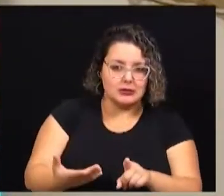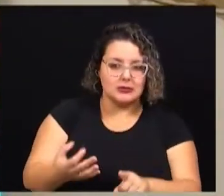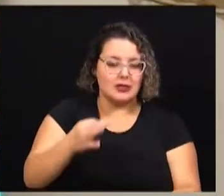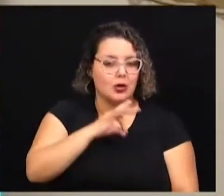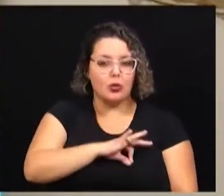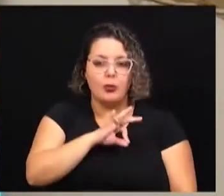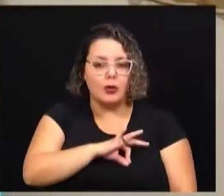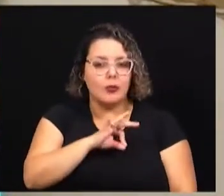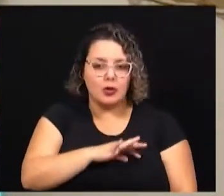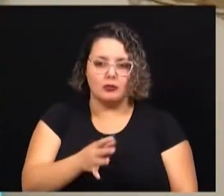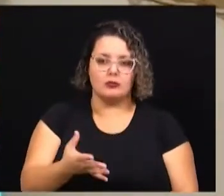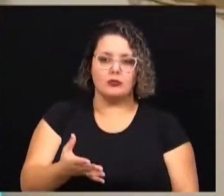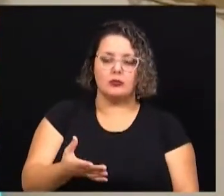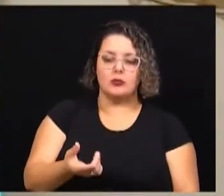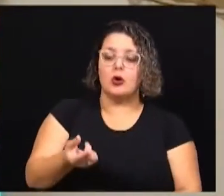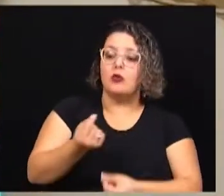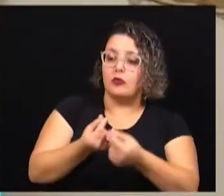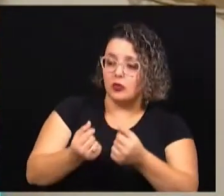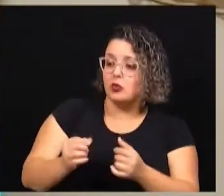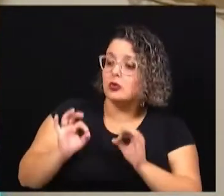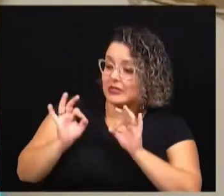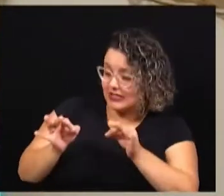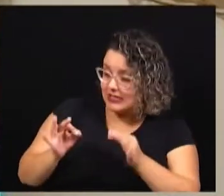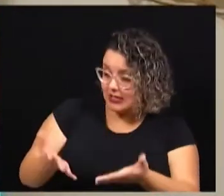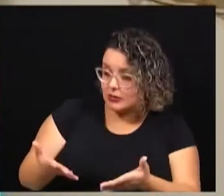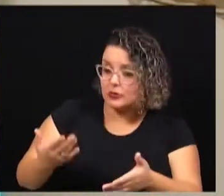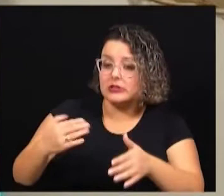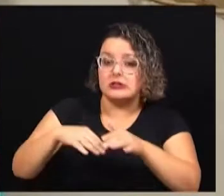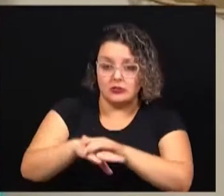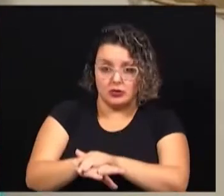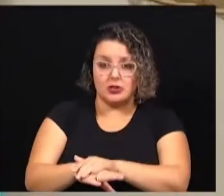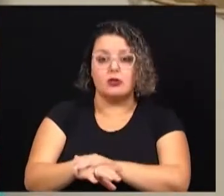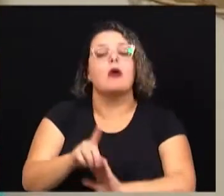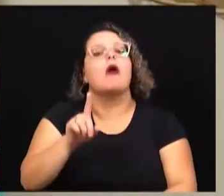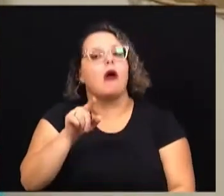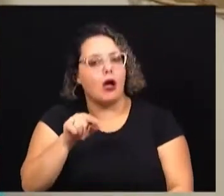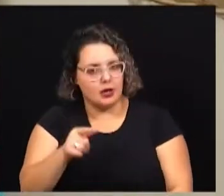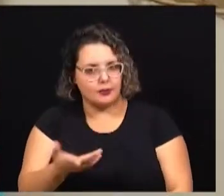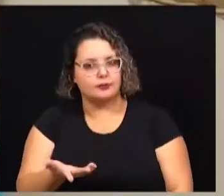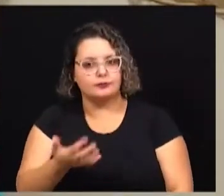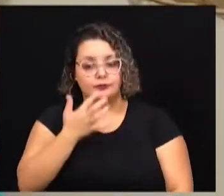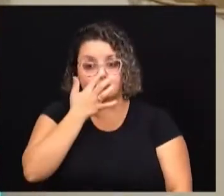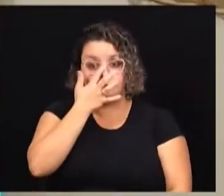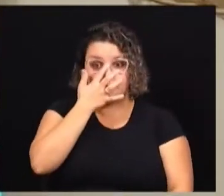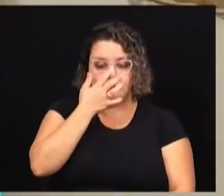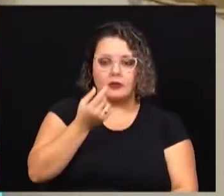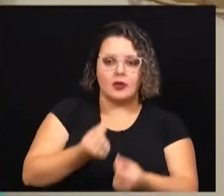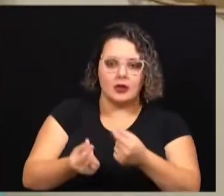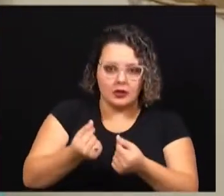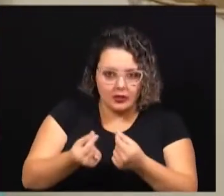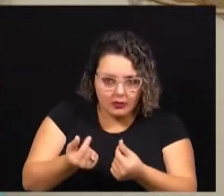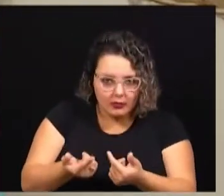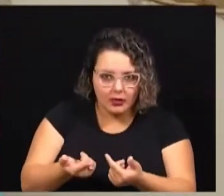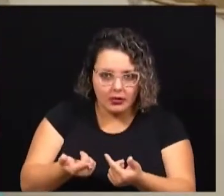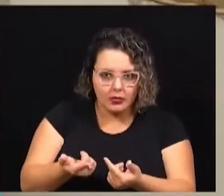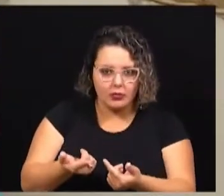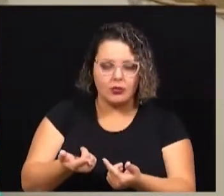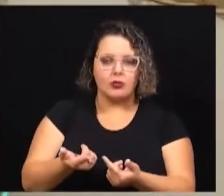Que seria um valor ideal para se ter guardado. Isso. Então, esse valor